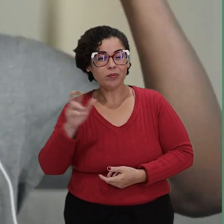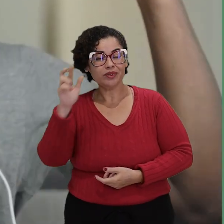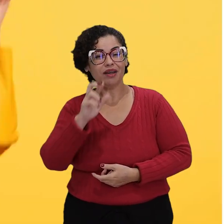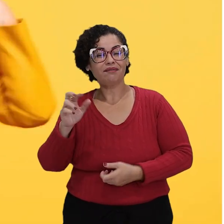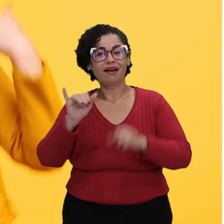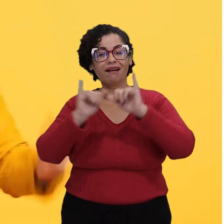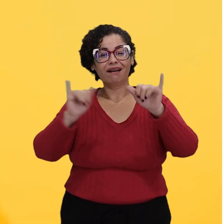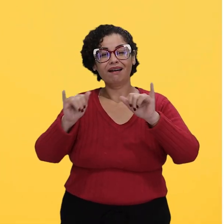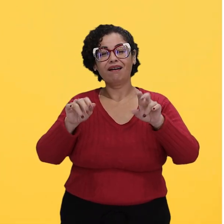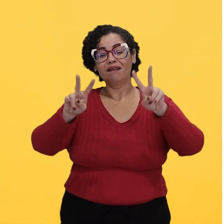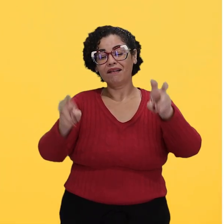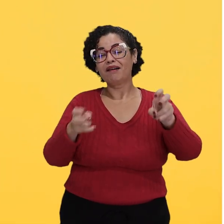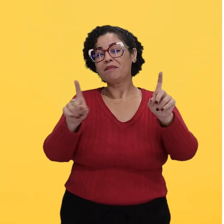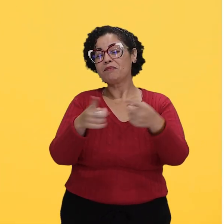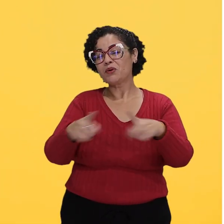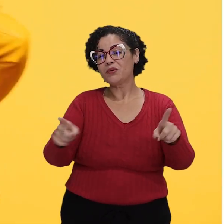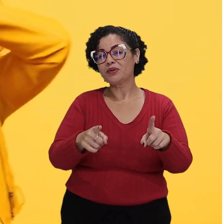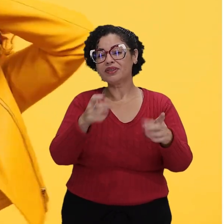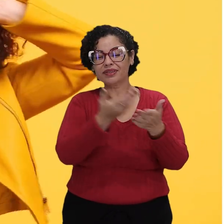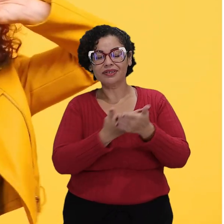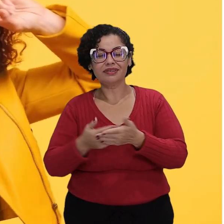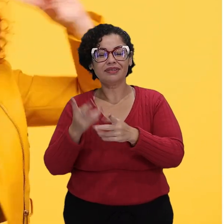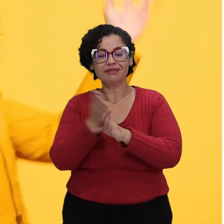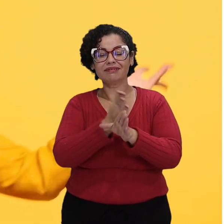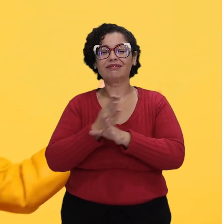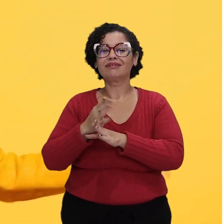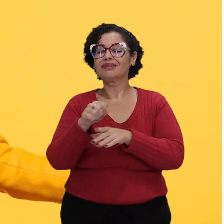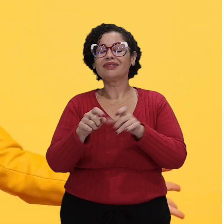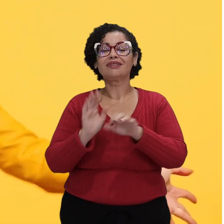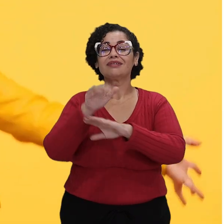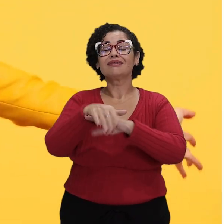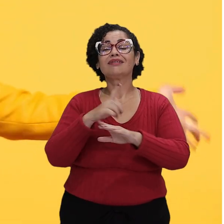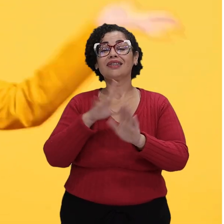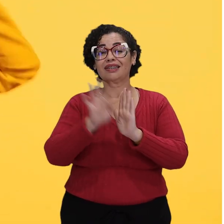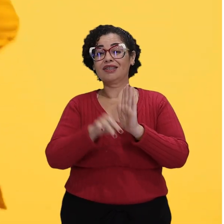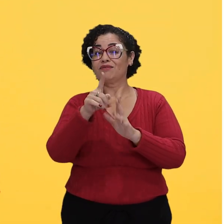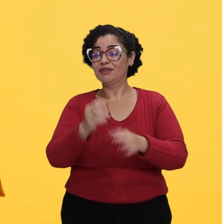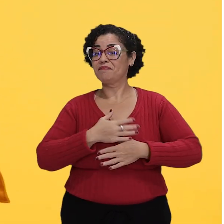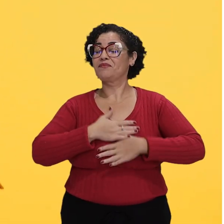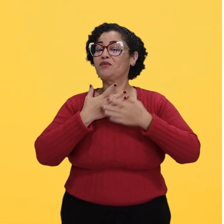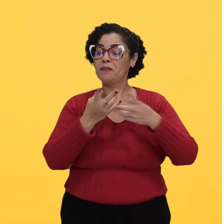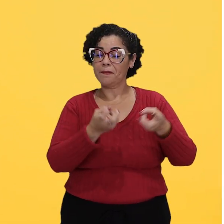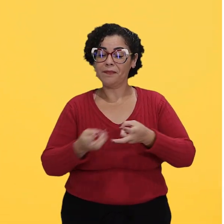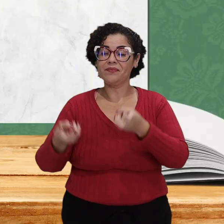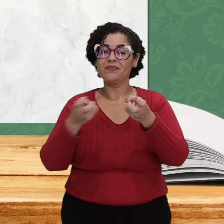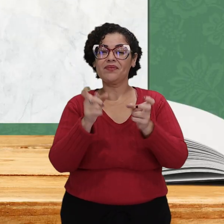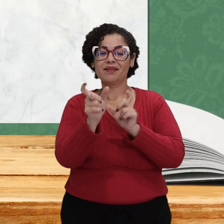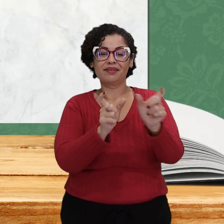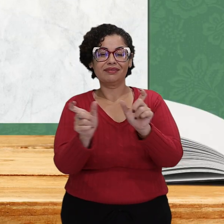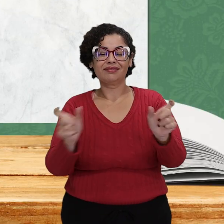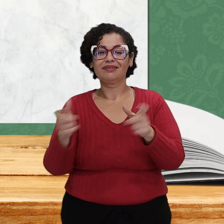uma propaganda ou um trecho de uma música e tentar identificar uma sinestesia? Você vai se